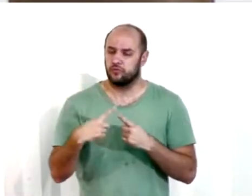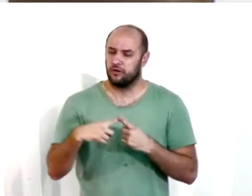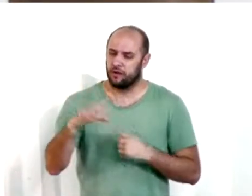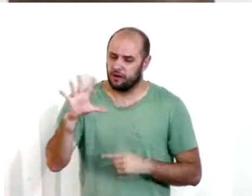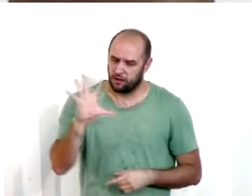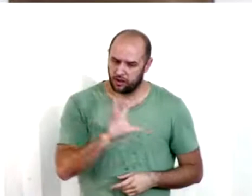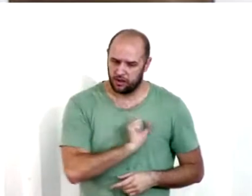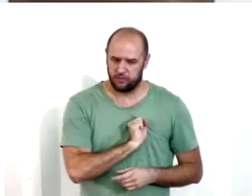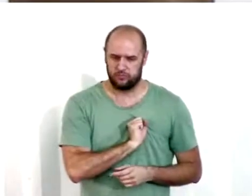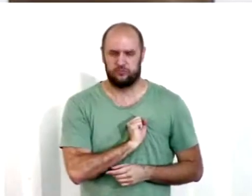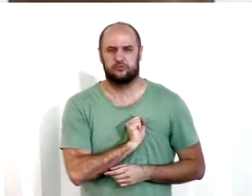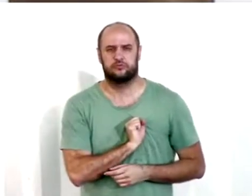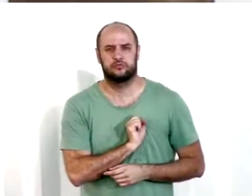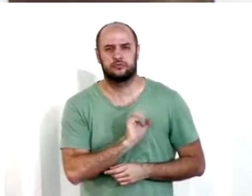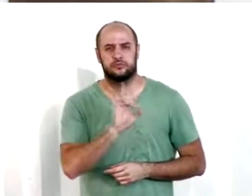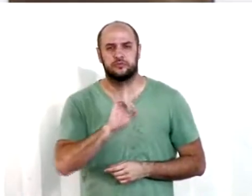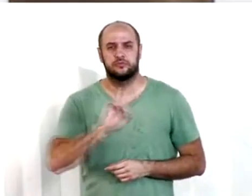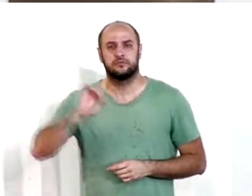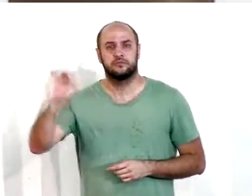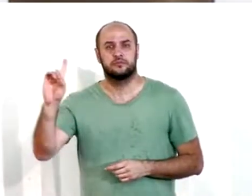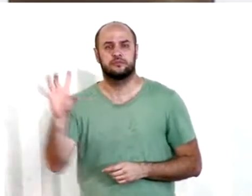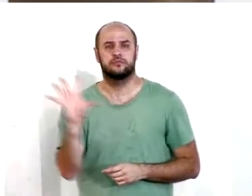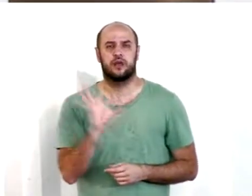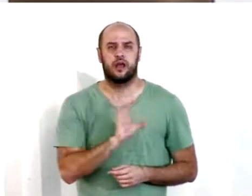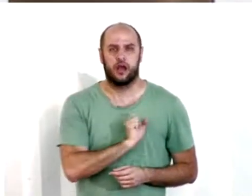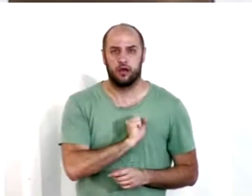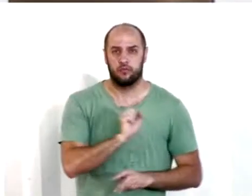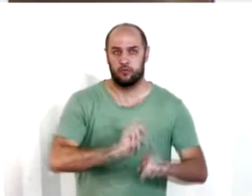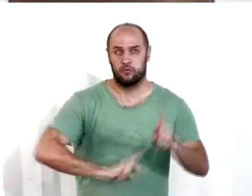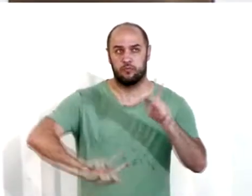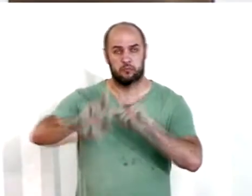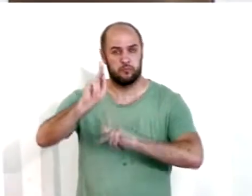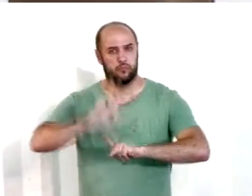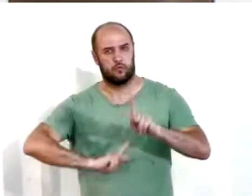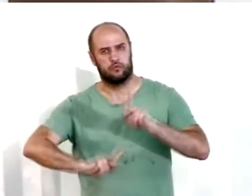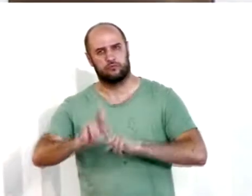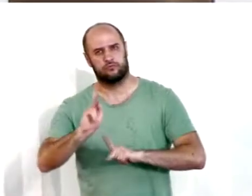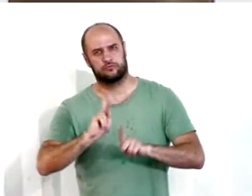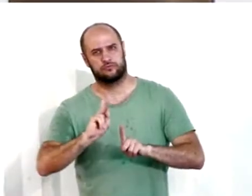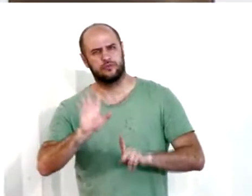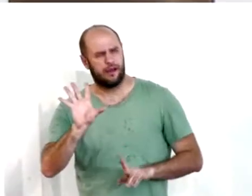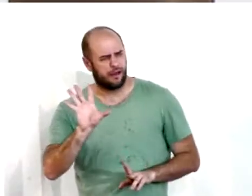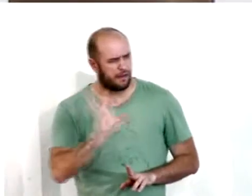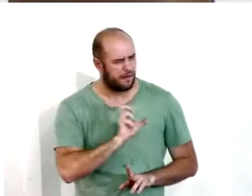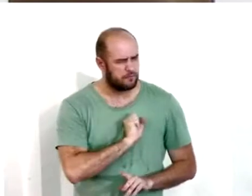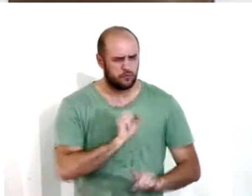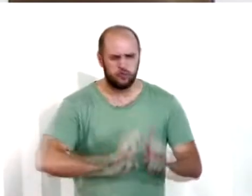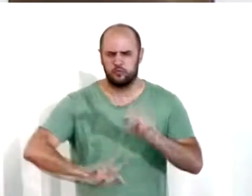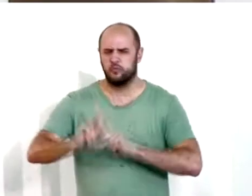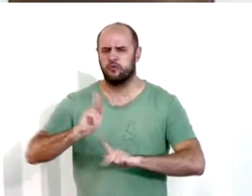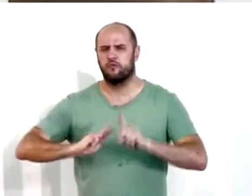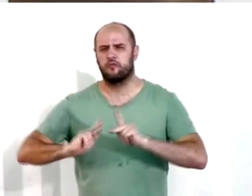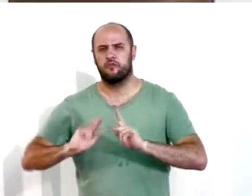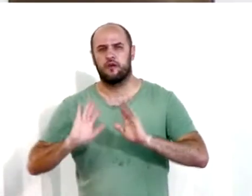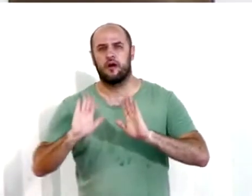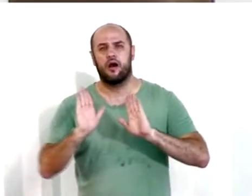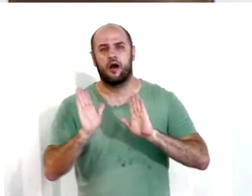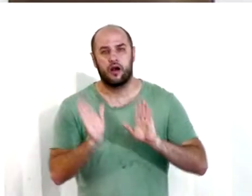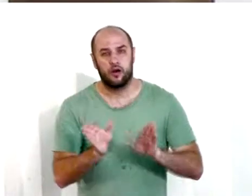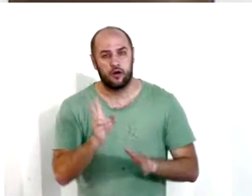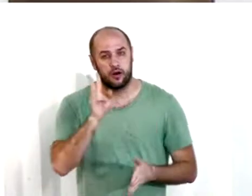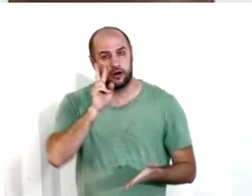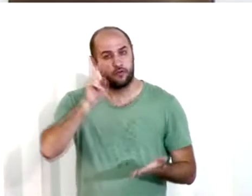amor. Deus amou um povo e esse amor agora é